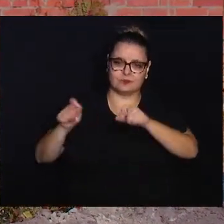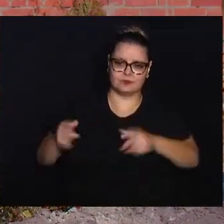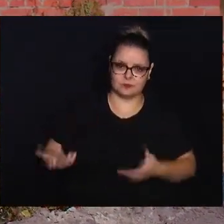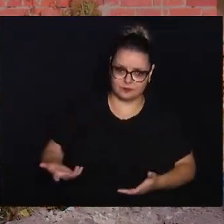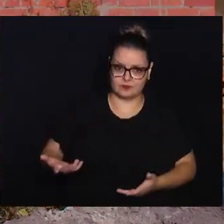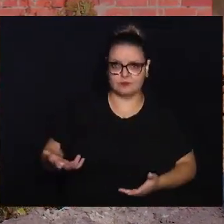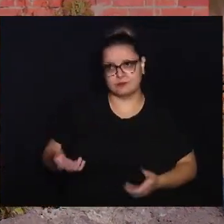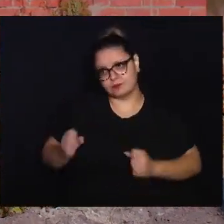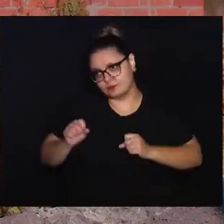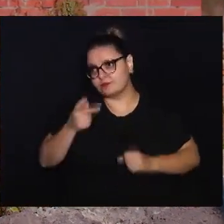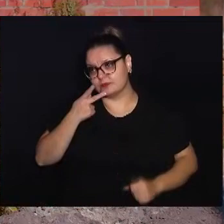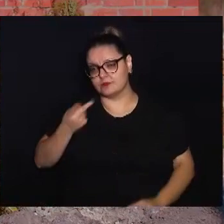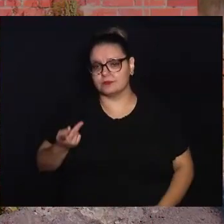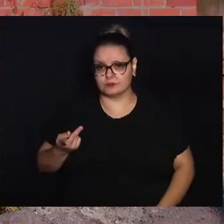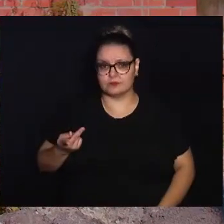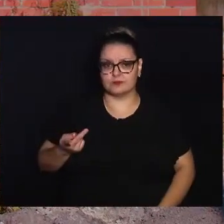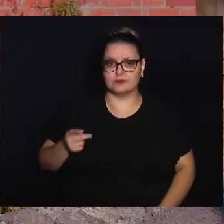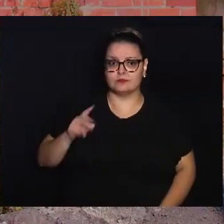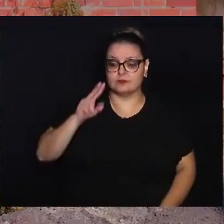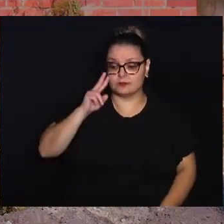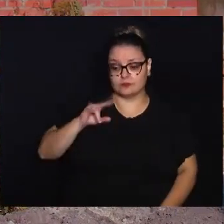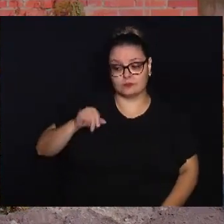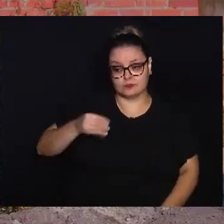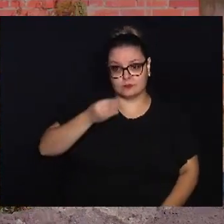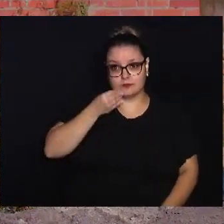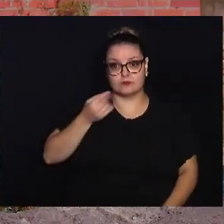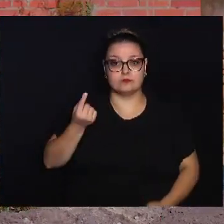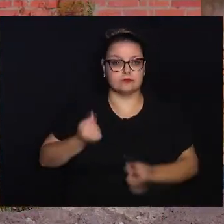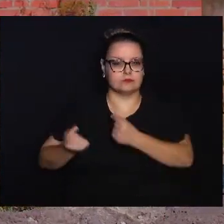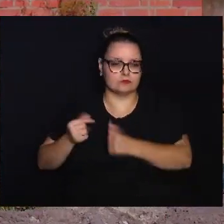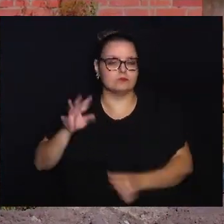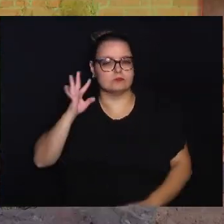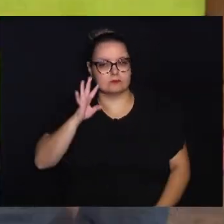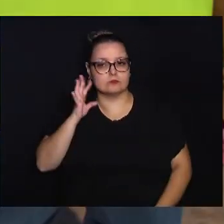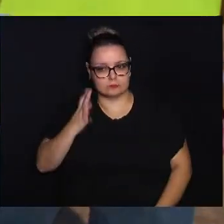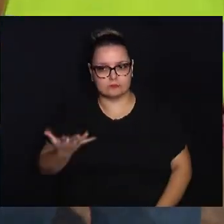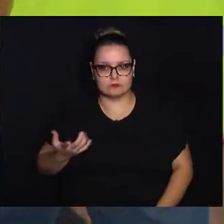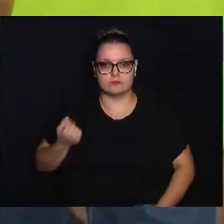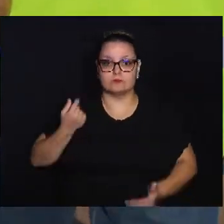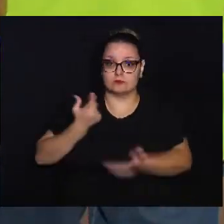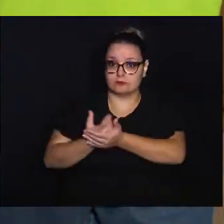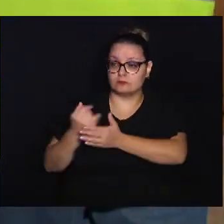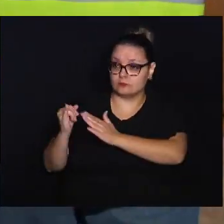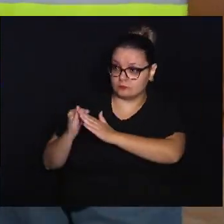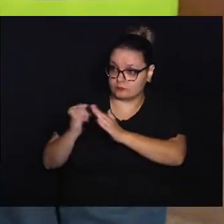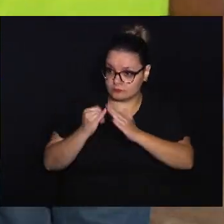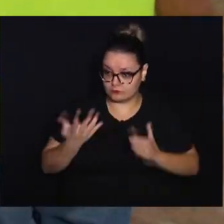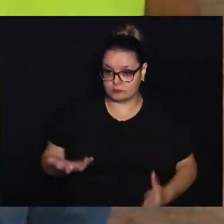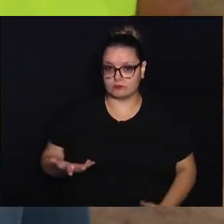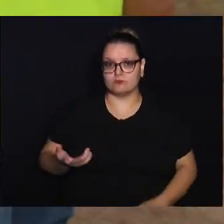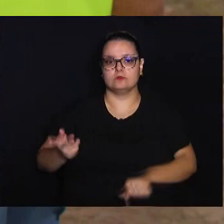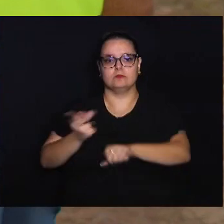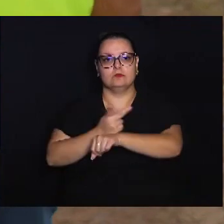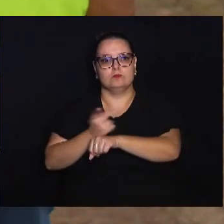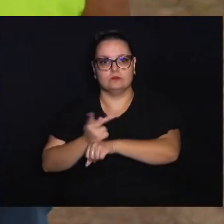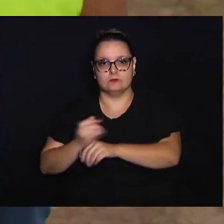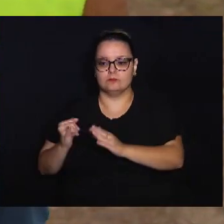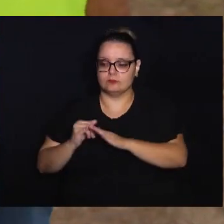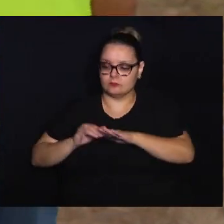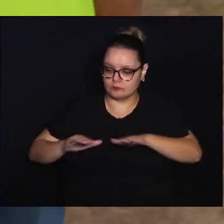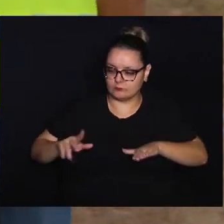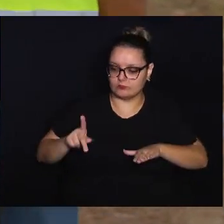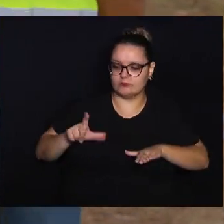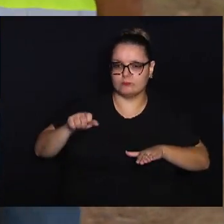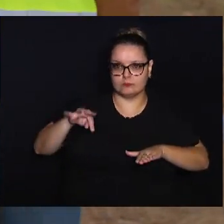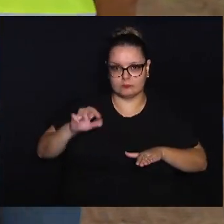várias pessoas, assim eu posso dizer, que viram uma oportunidade de negócio muito legal na compra de imóveis. Então procuram